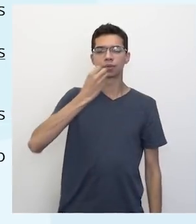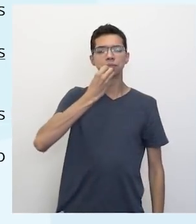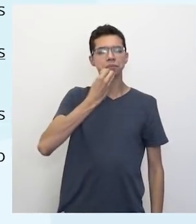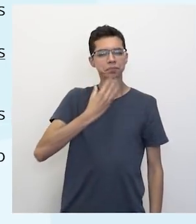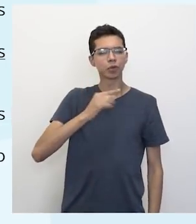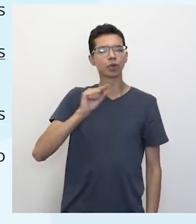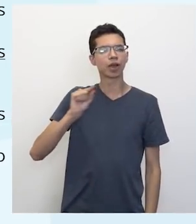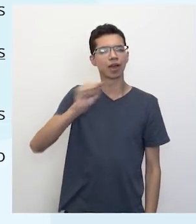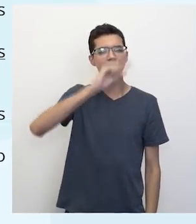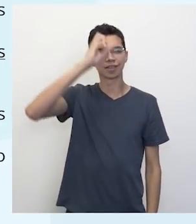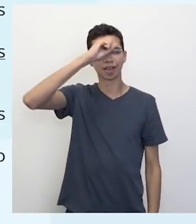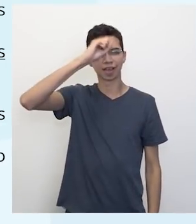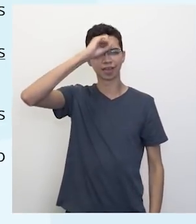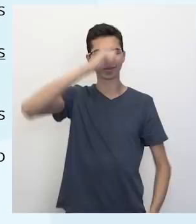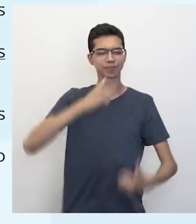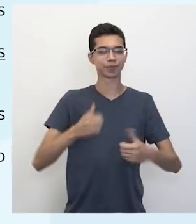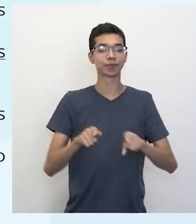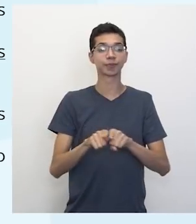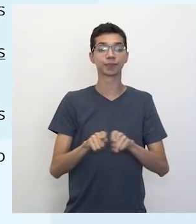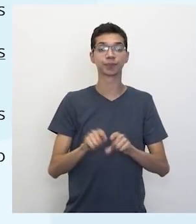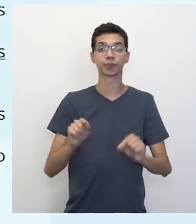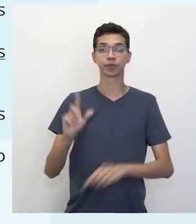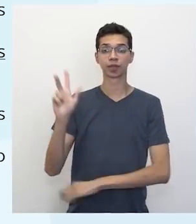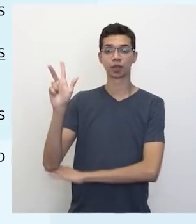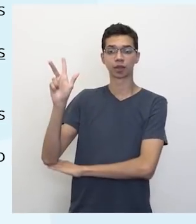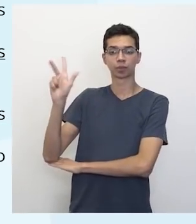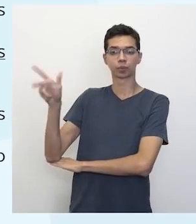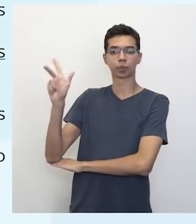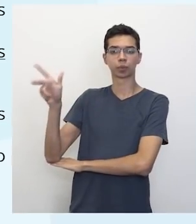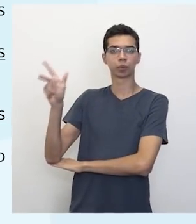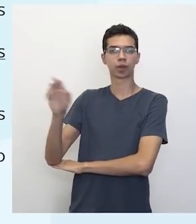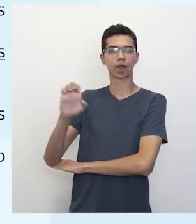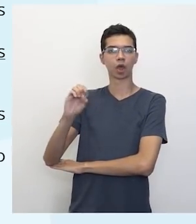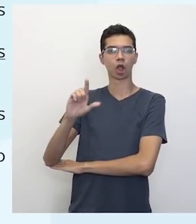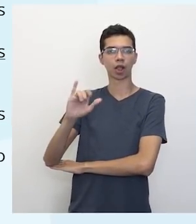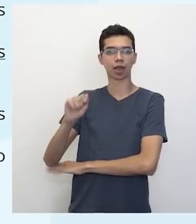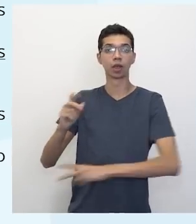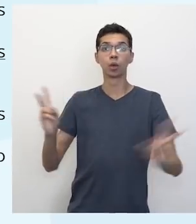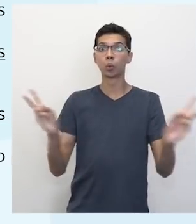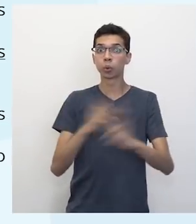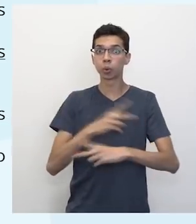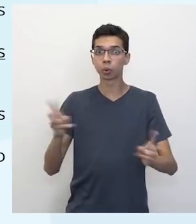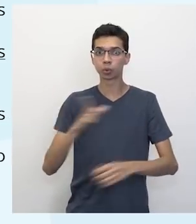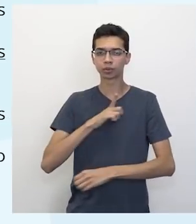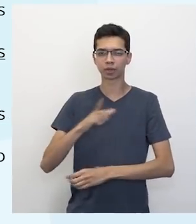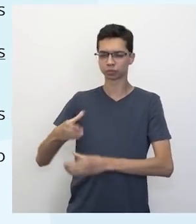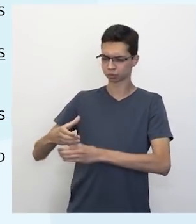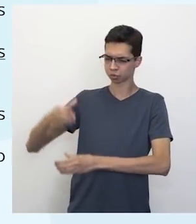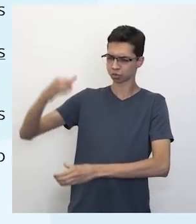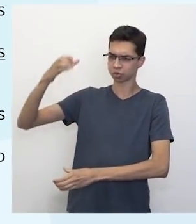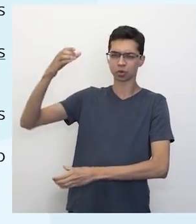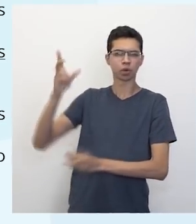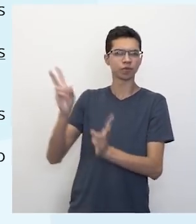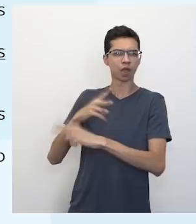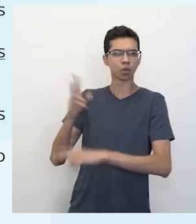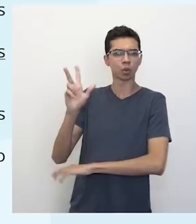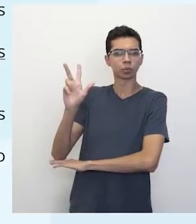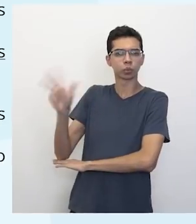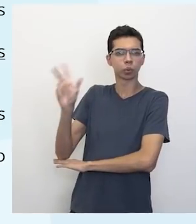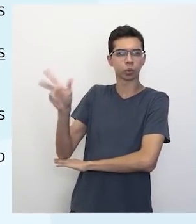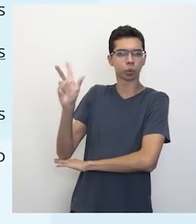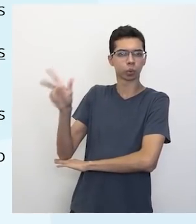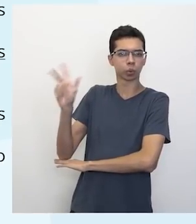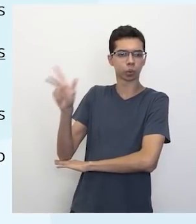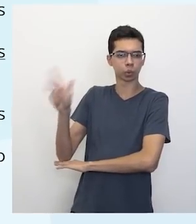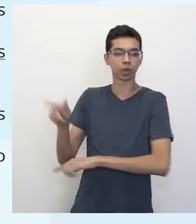né? Energia eólica, que é a energia do movimento do vento, né, do ar. E energia nuclear. A nuclear,